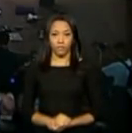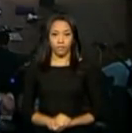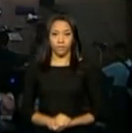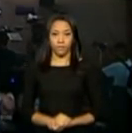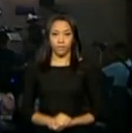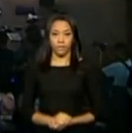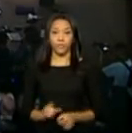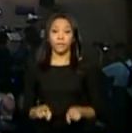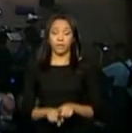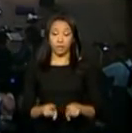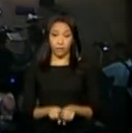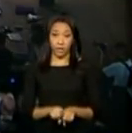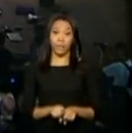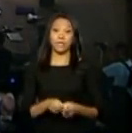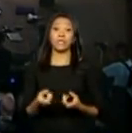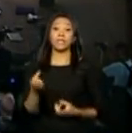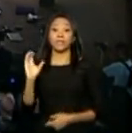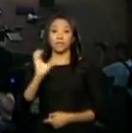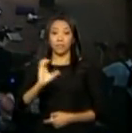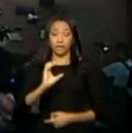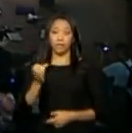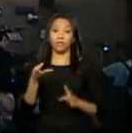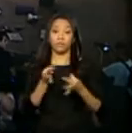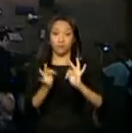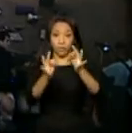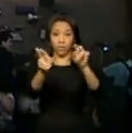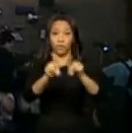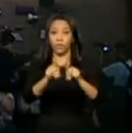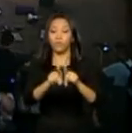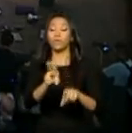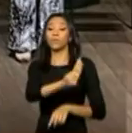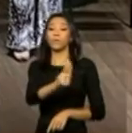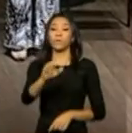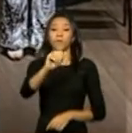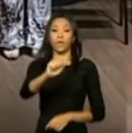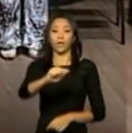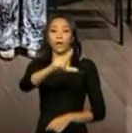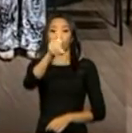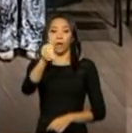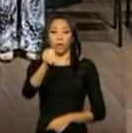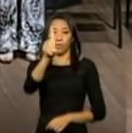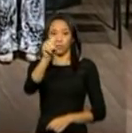Da Ciência, Tecnologia e Inovação, Aldo Rebelo.